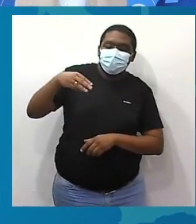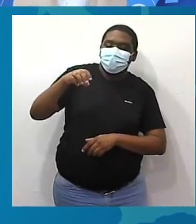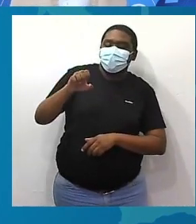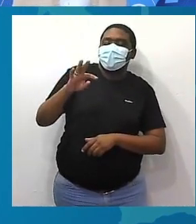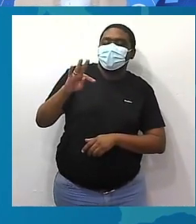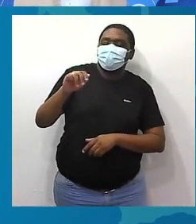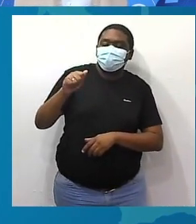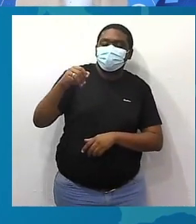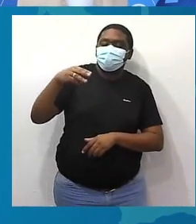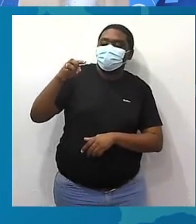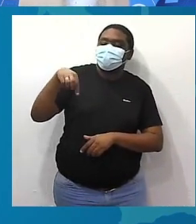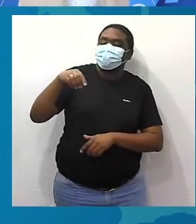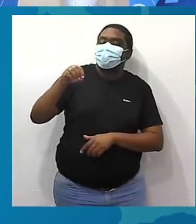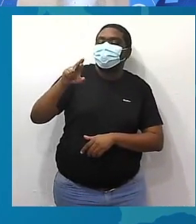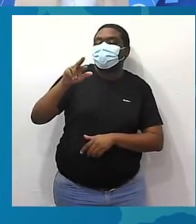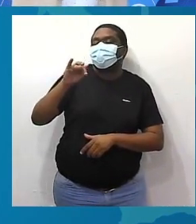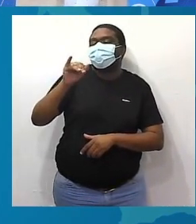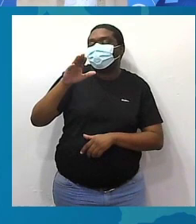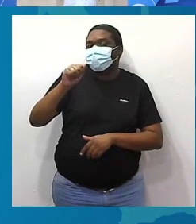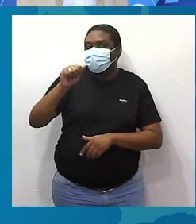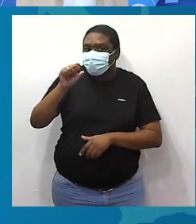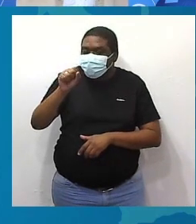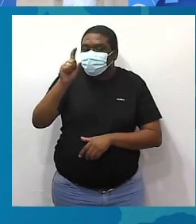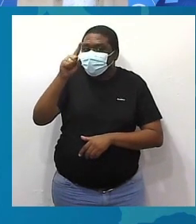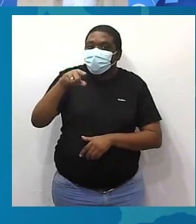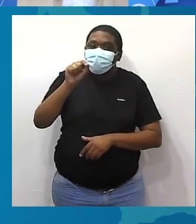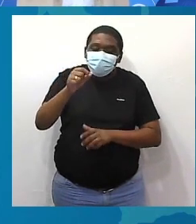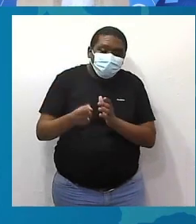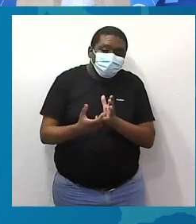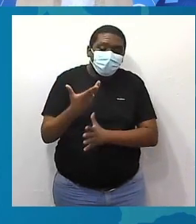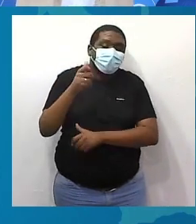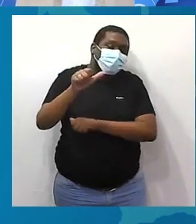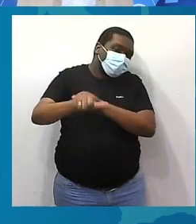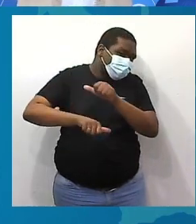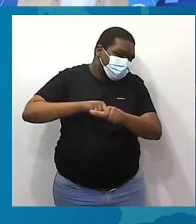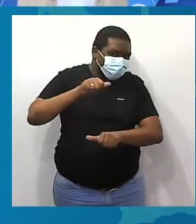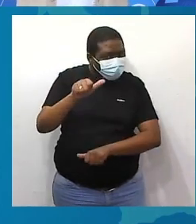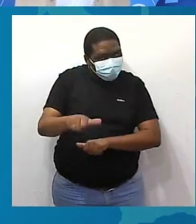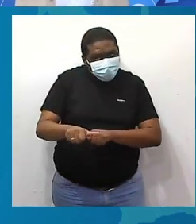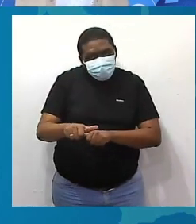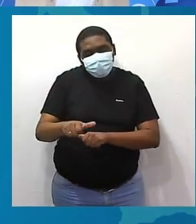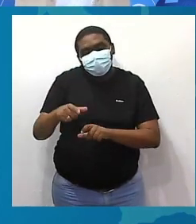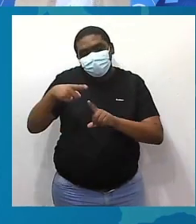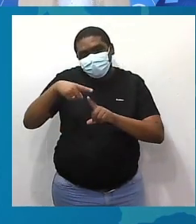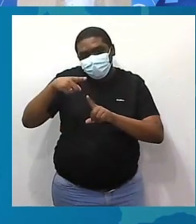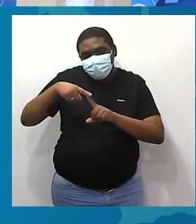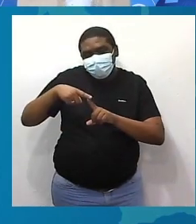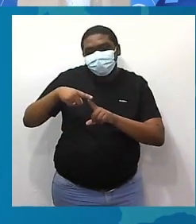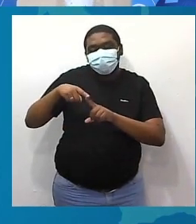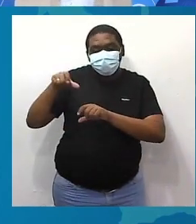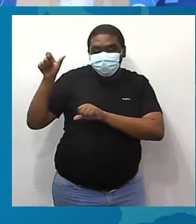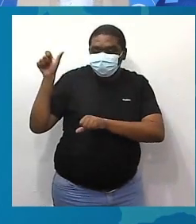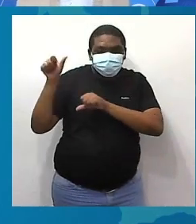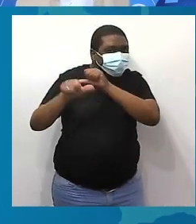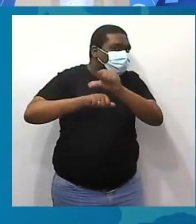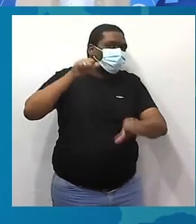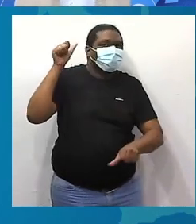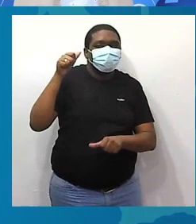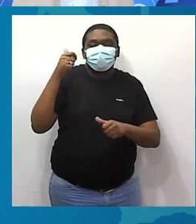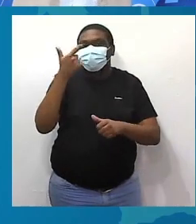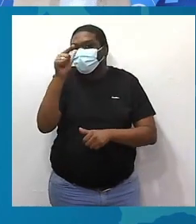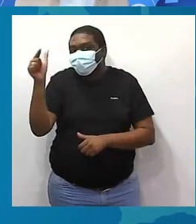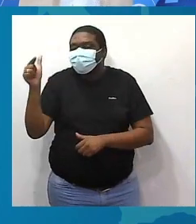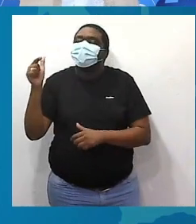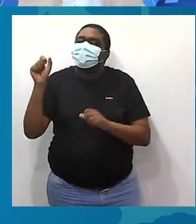são originadas ali da transformação, ou seja, metamorfose, né? Que outras rochas